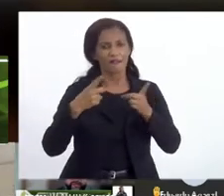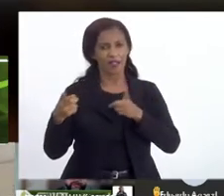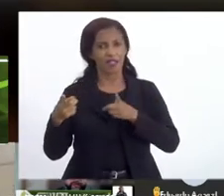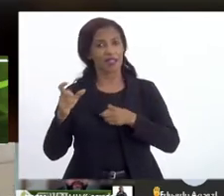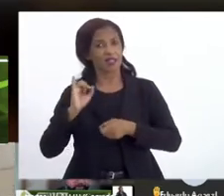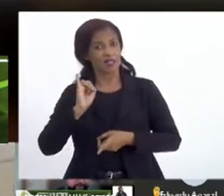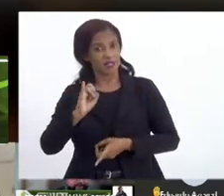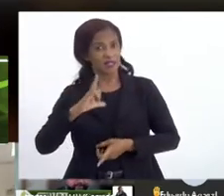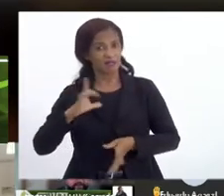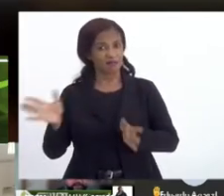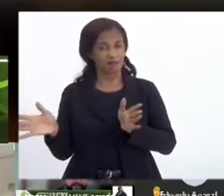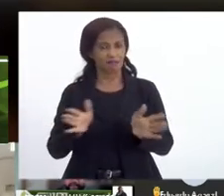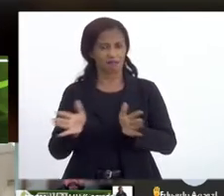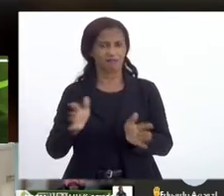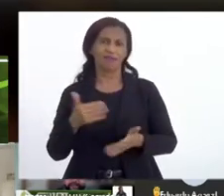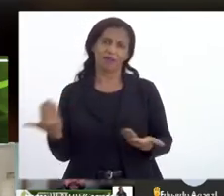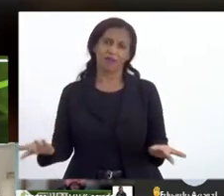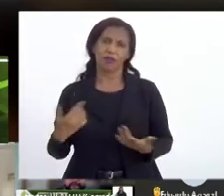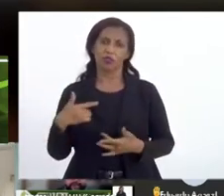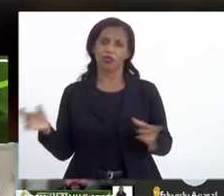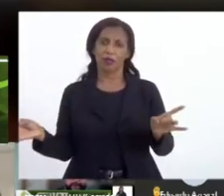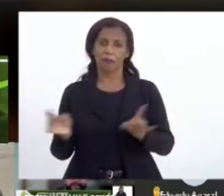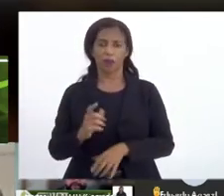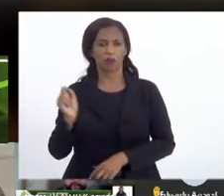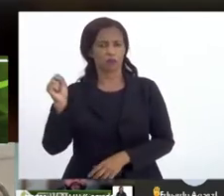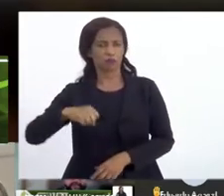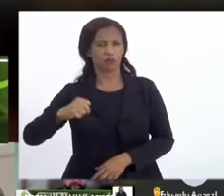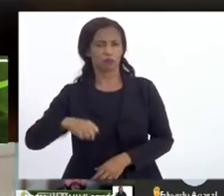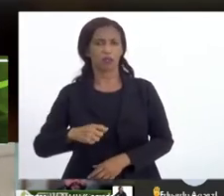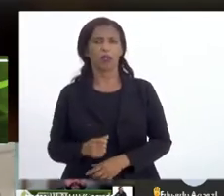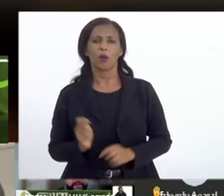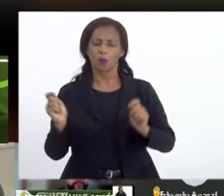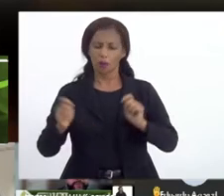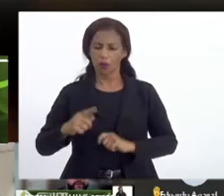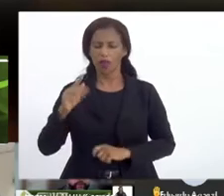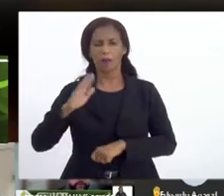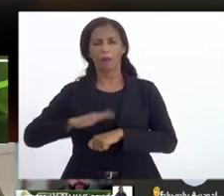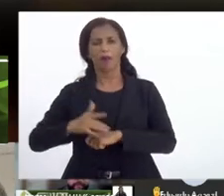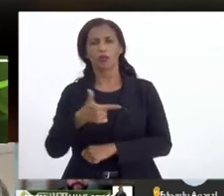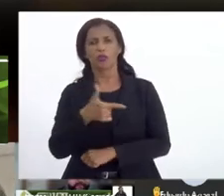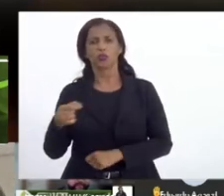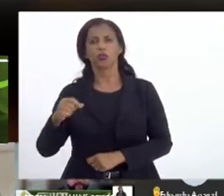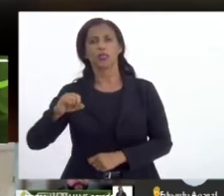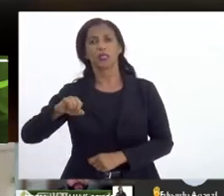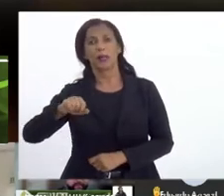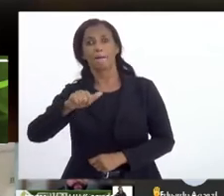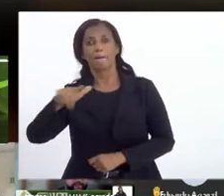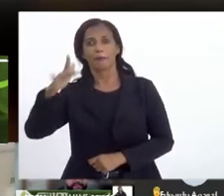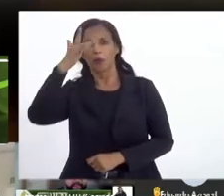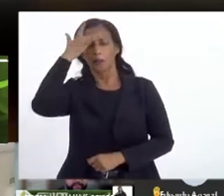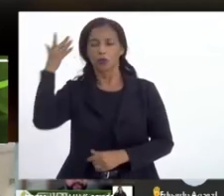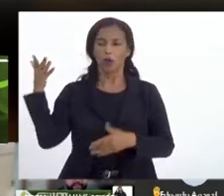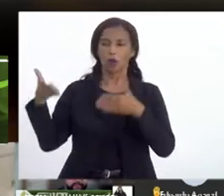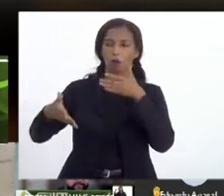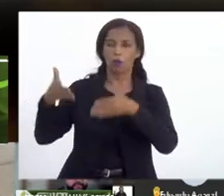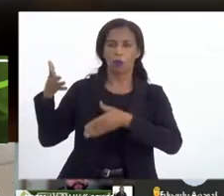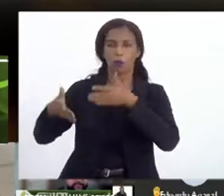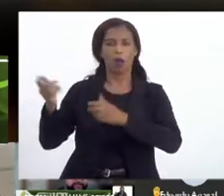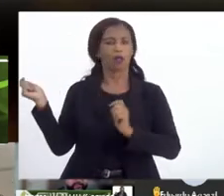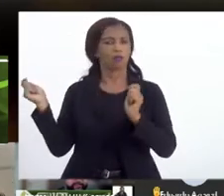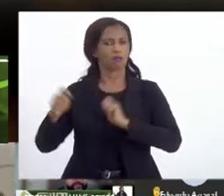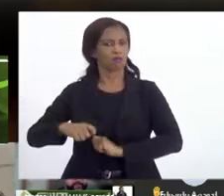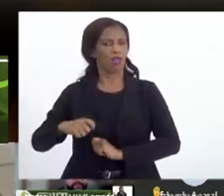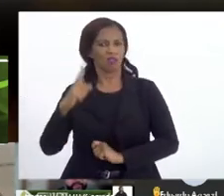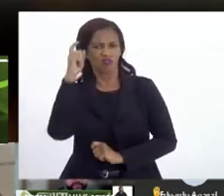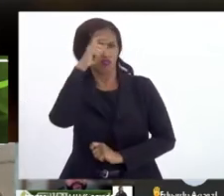acesso. Né? Então, a gente está pronto, sim, deputada. Nós podemos atender mais de 200 mil passageiros sem